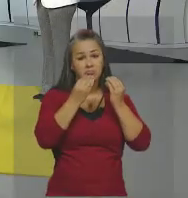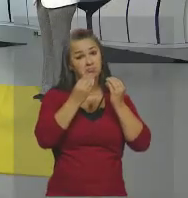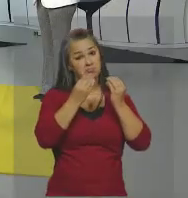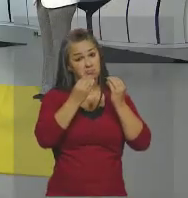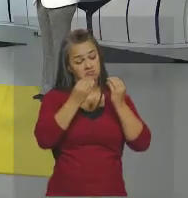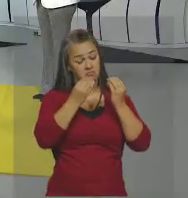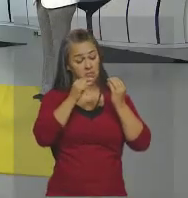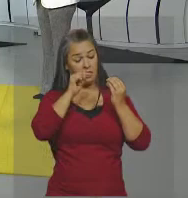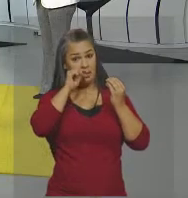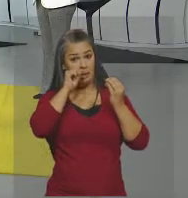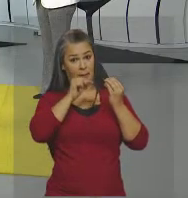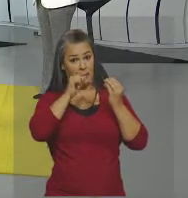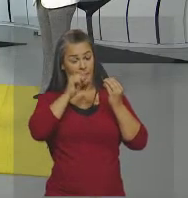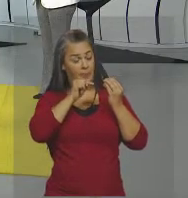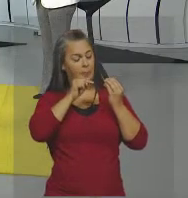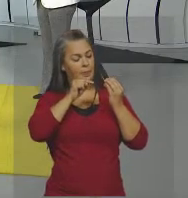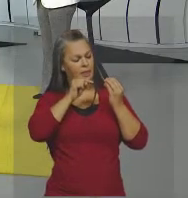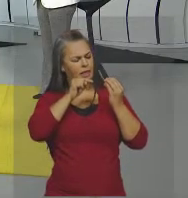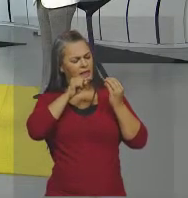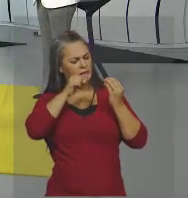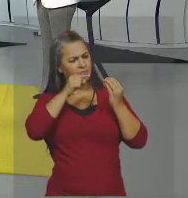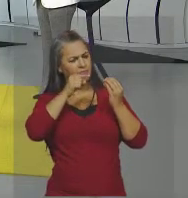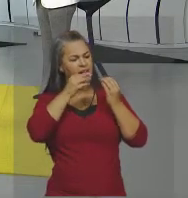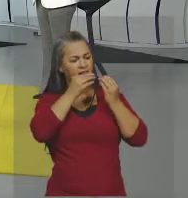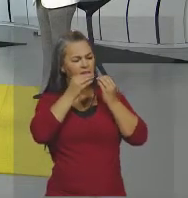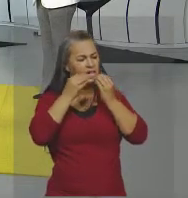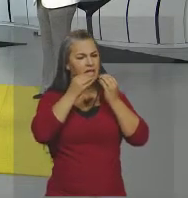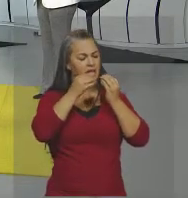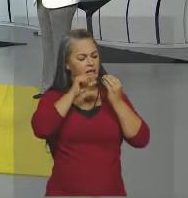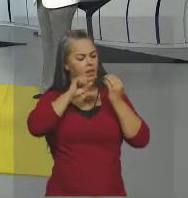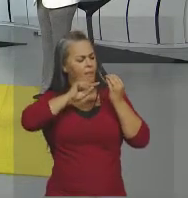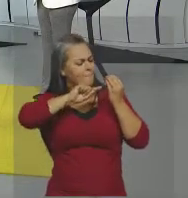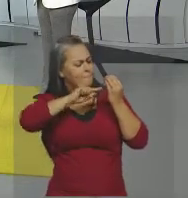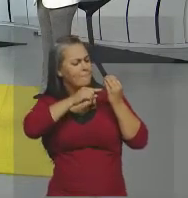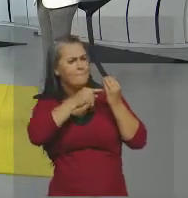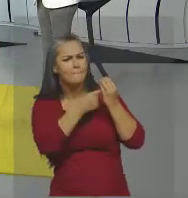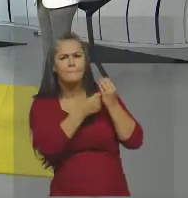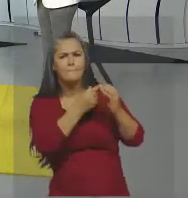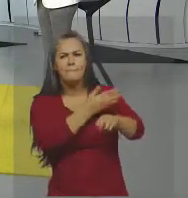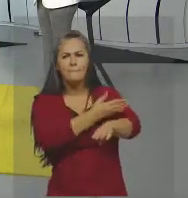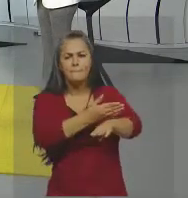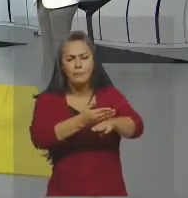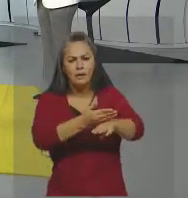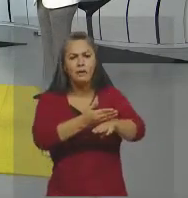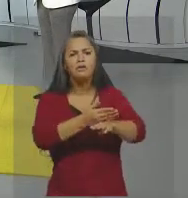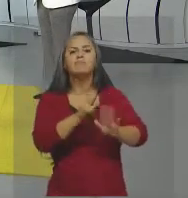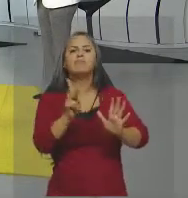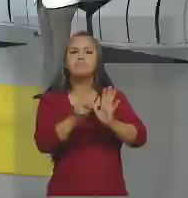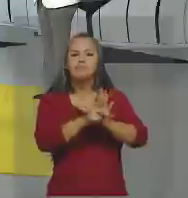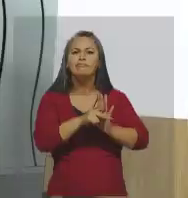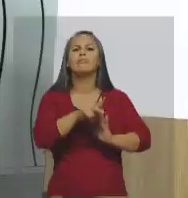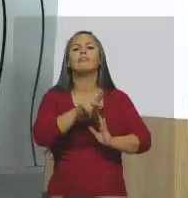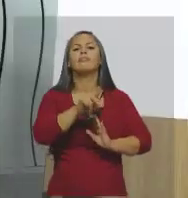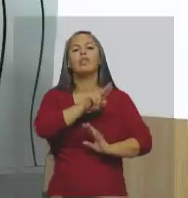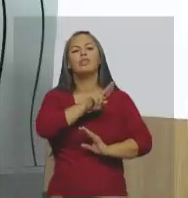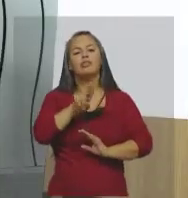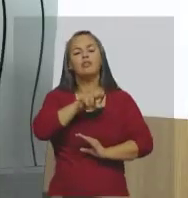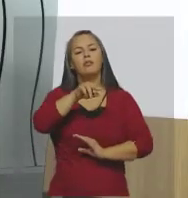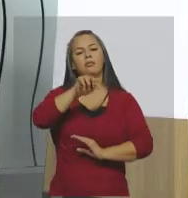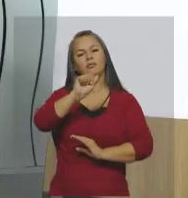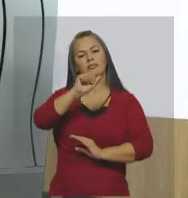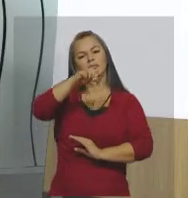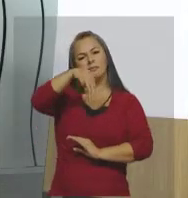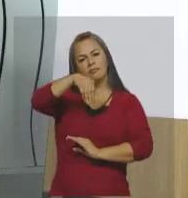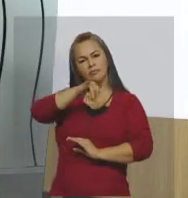maravilha. Aquela parte branca dentro do milho, aquilo ali é um amido. Então, querido aluno, esse